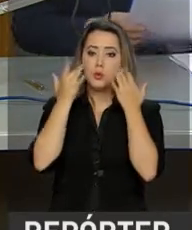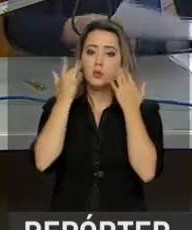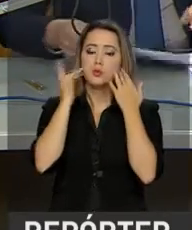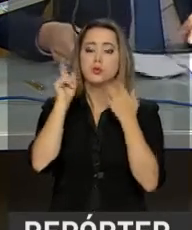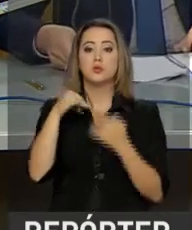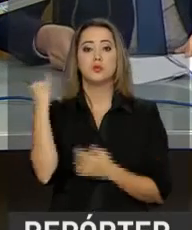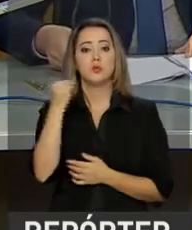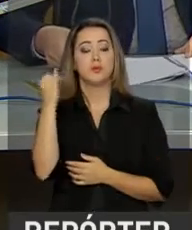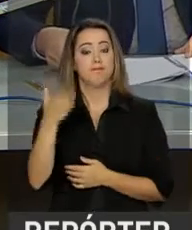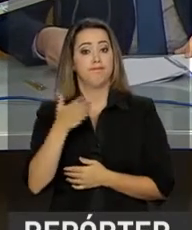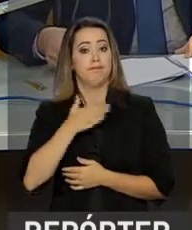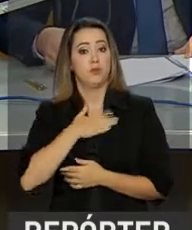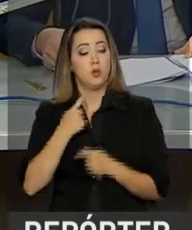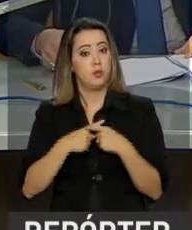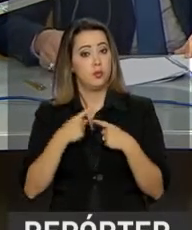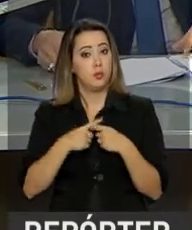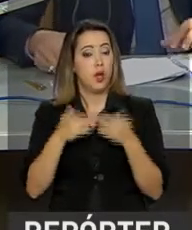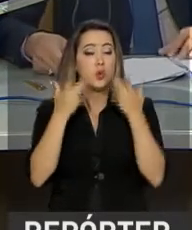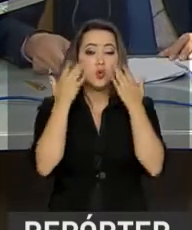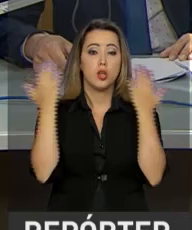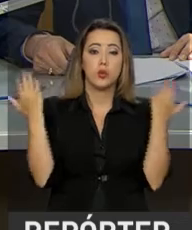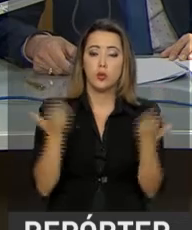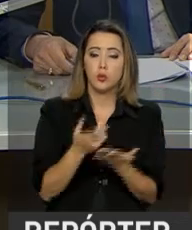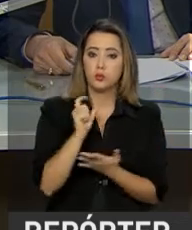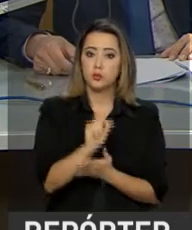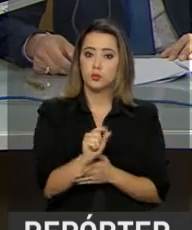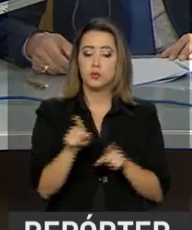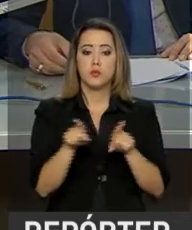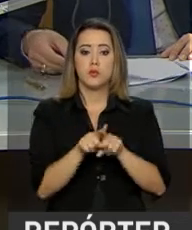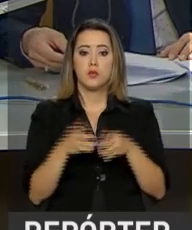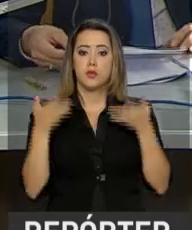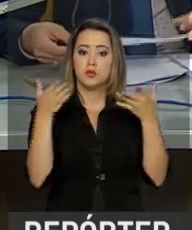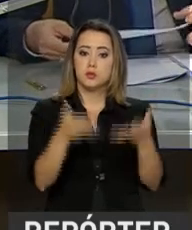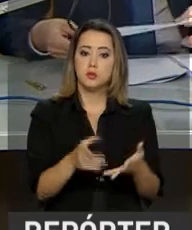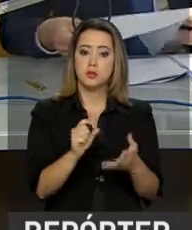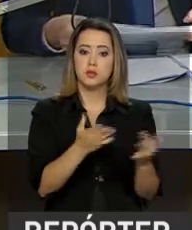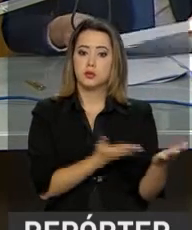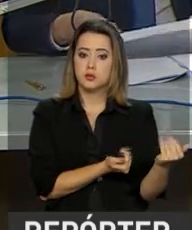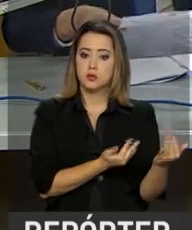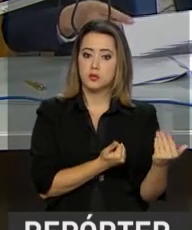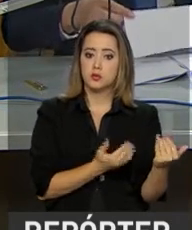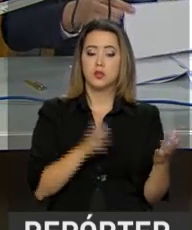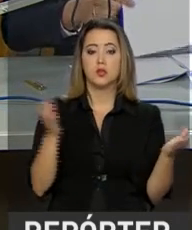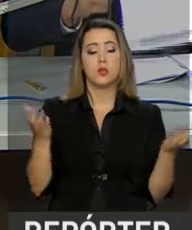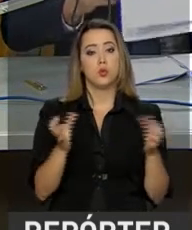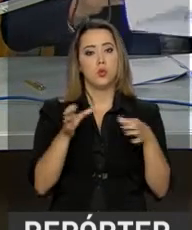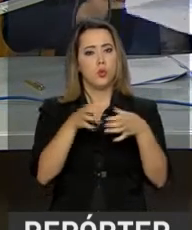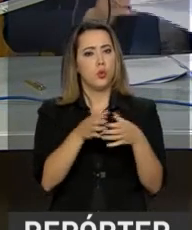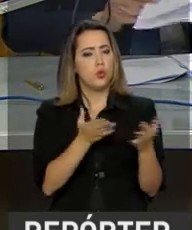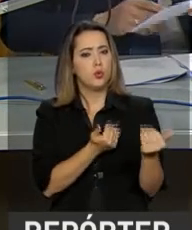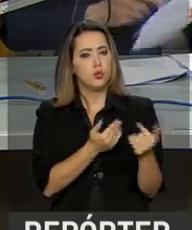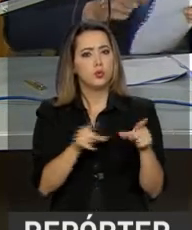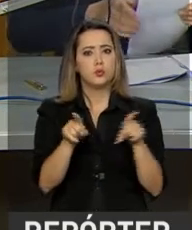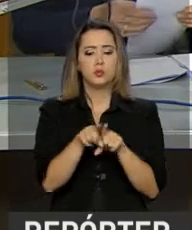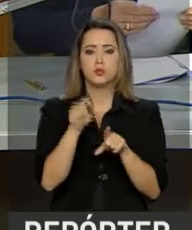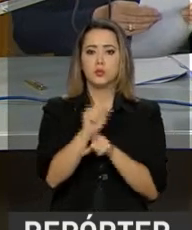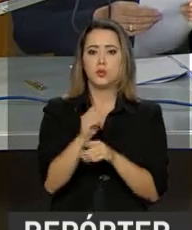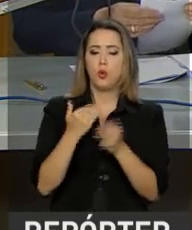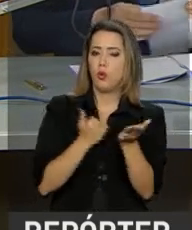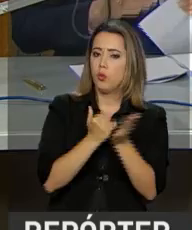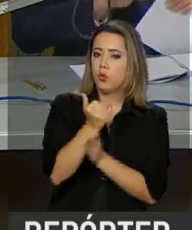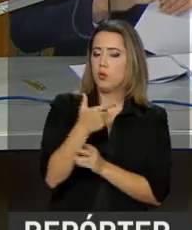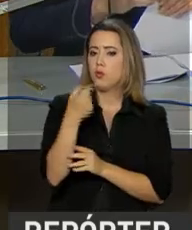importante pra mim porque faz até hoje além de capacitar os jovens o estação juventude teve desde sua origem